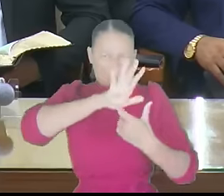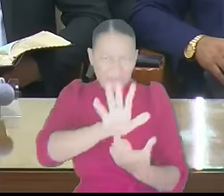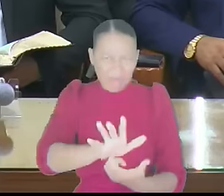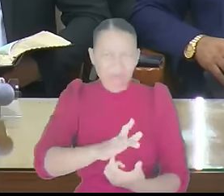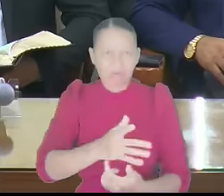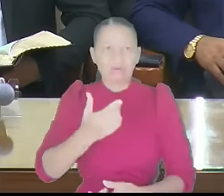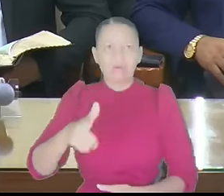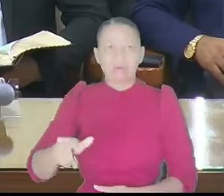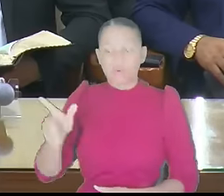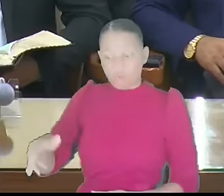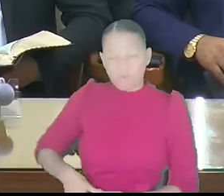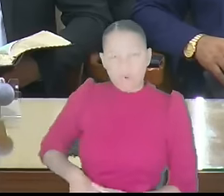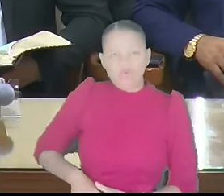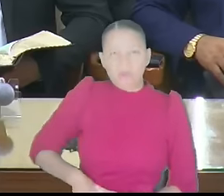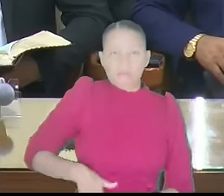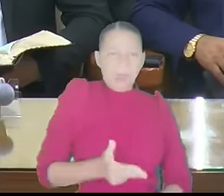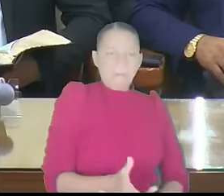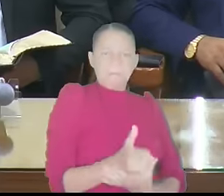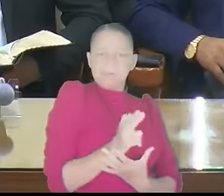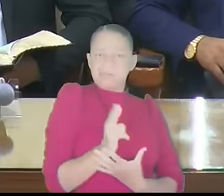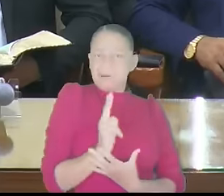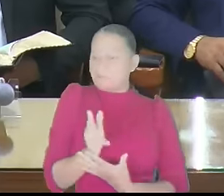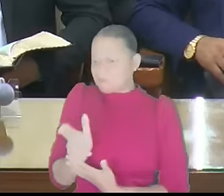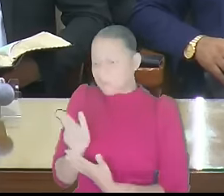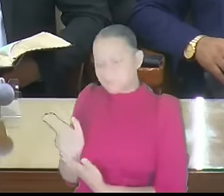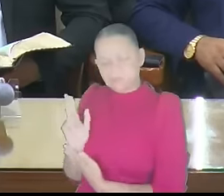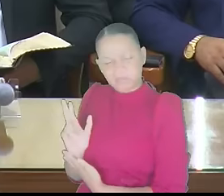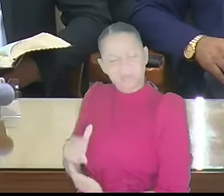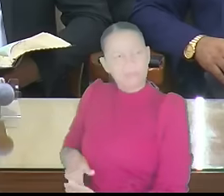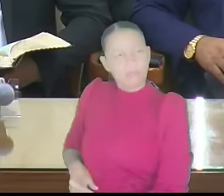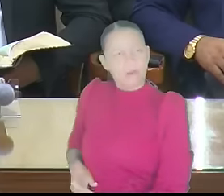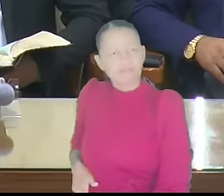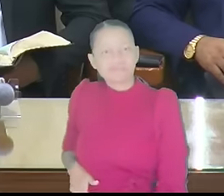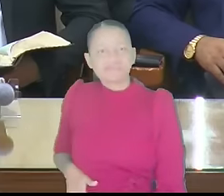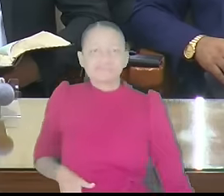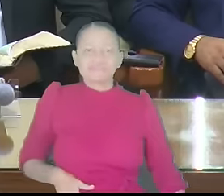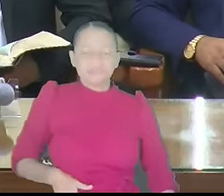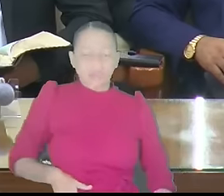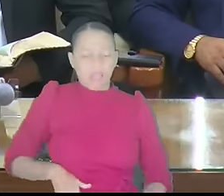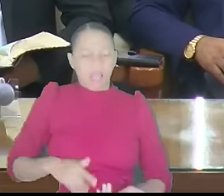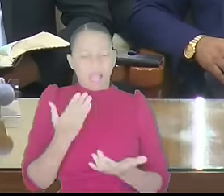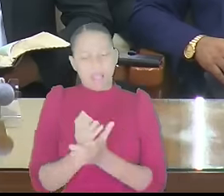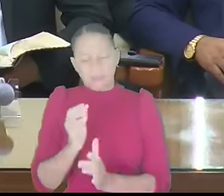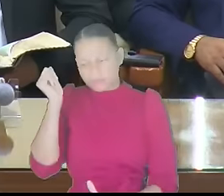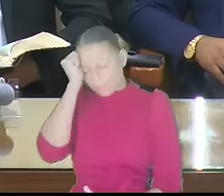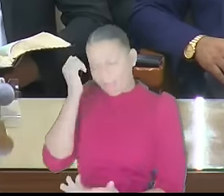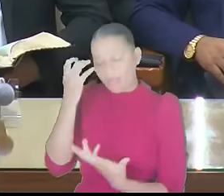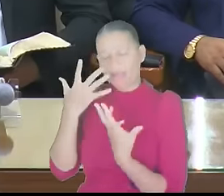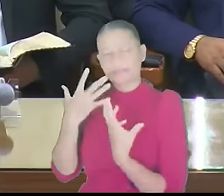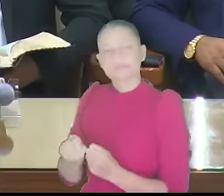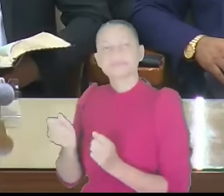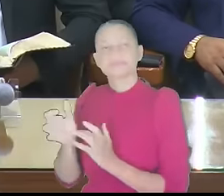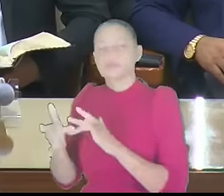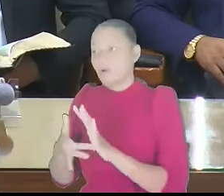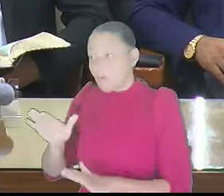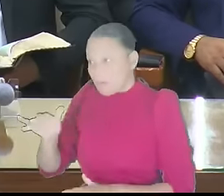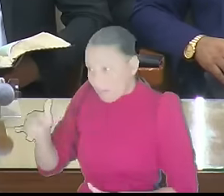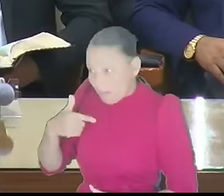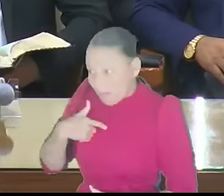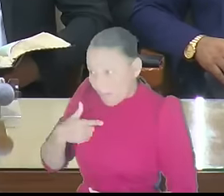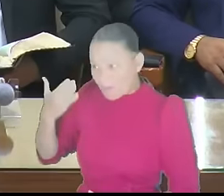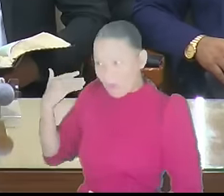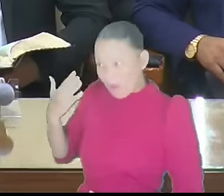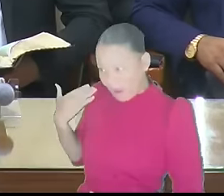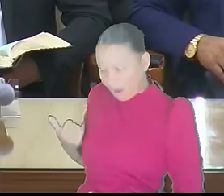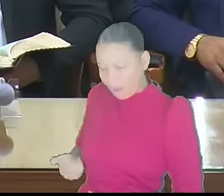que era pistoleiro. Era pistoleiro e chegou na igreja para pedir o pastor para falar das pistolagens